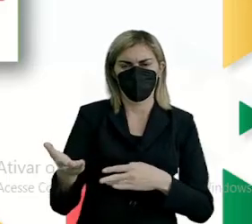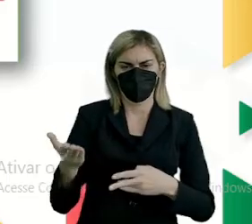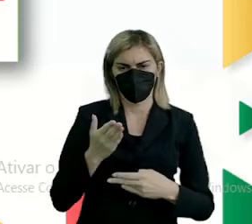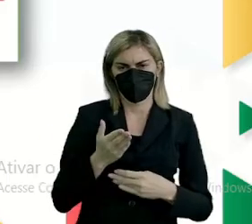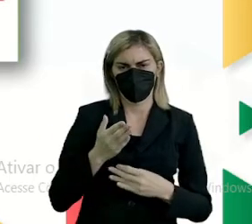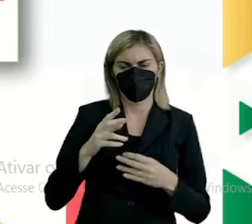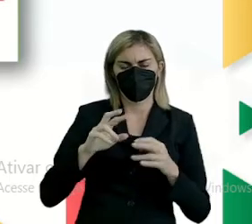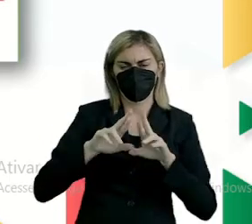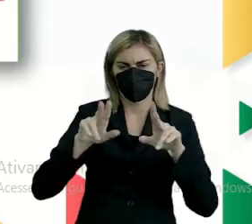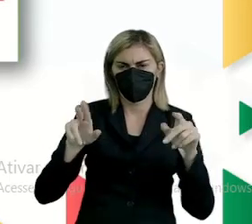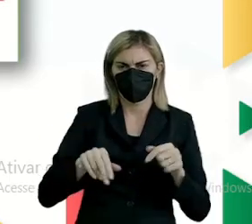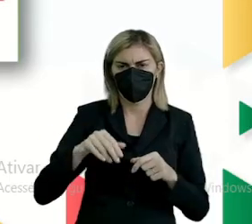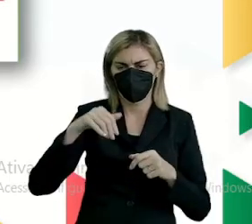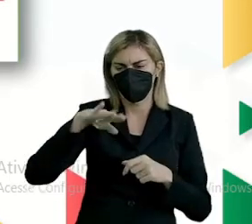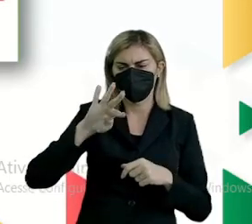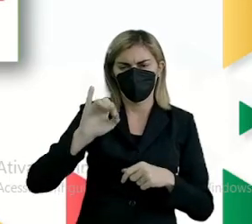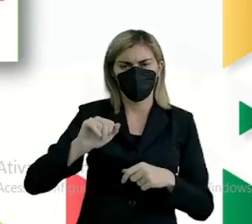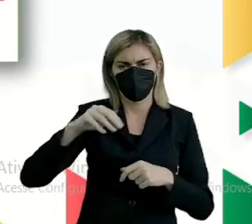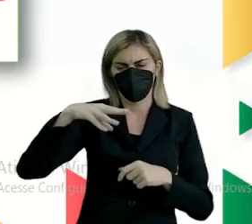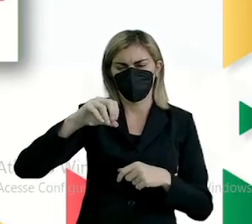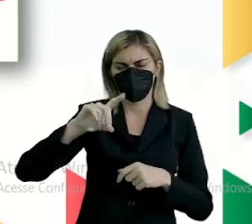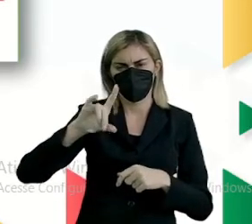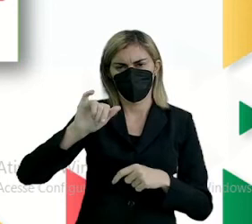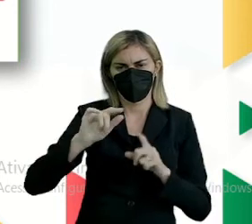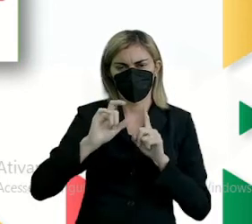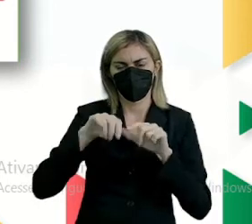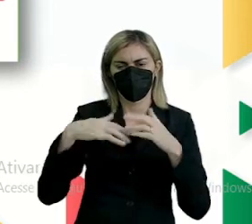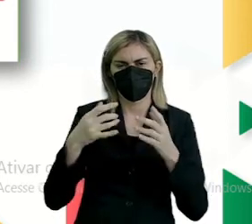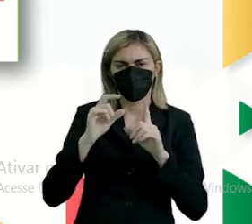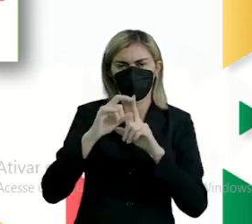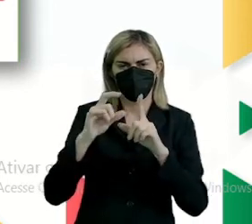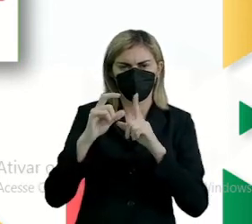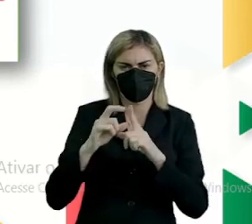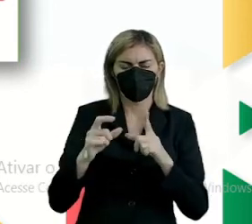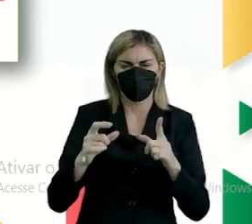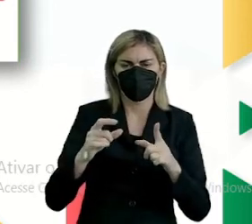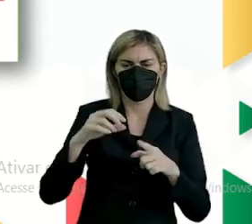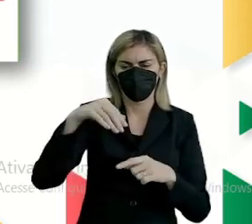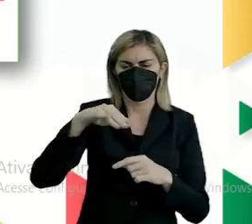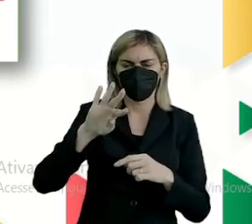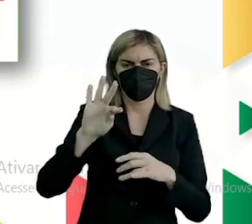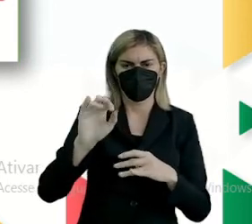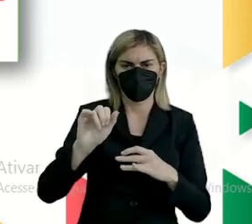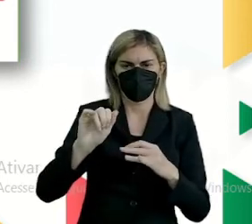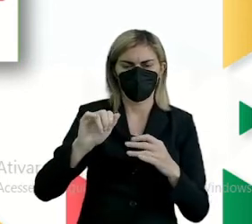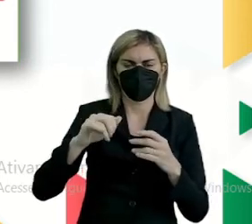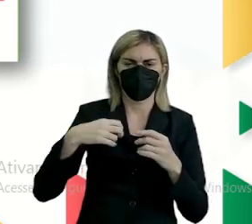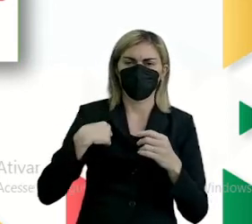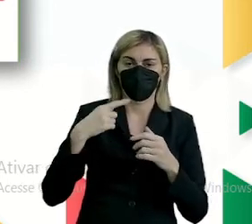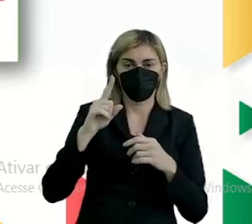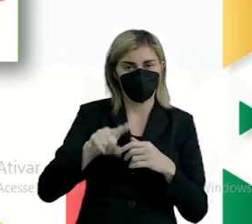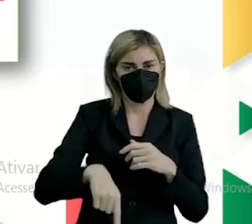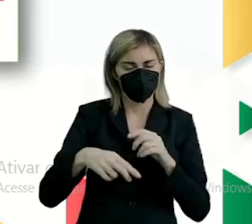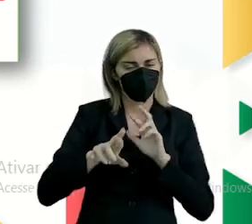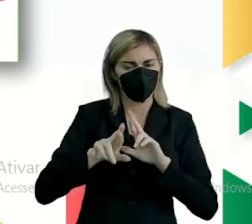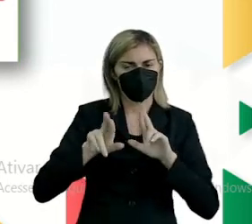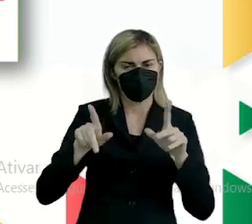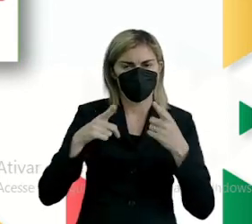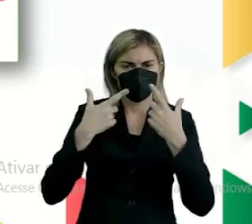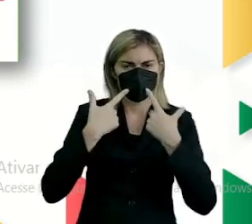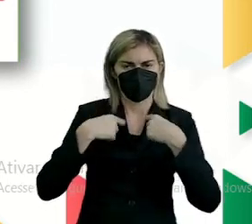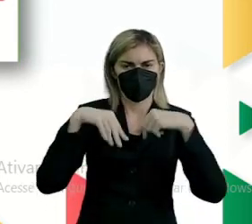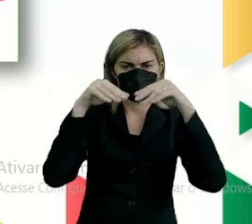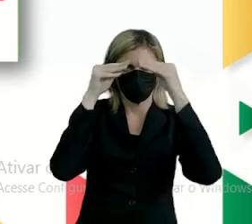a multimodalidade. Mas que palavra é essa, professor? Multimodalidade, isto é, diferentes